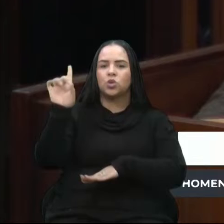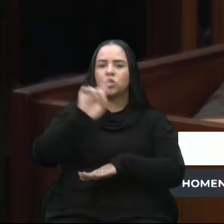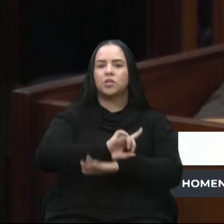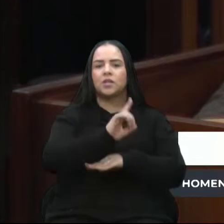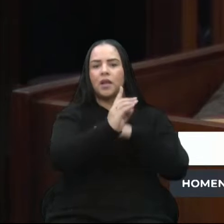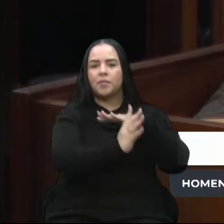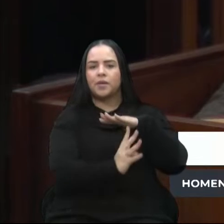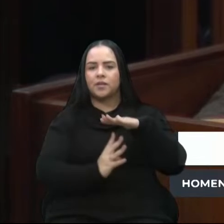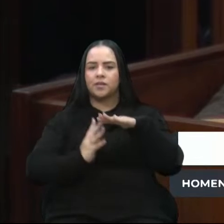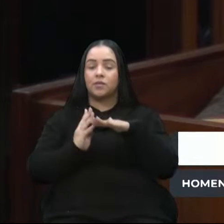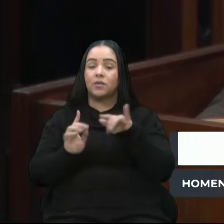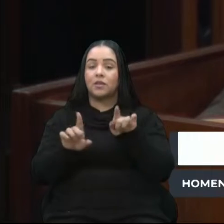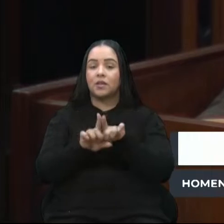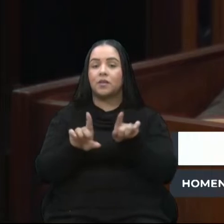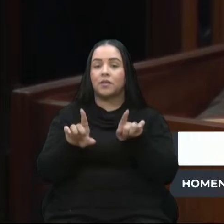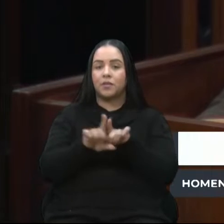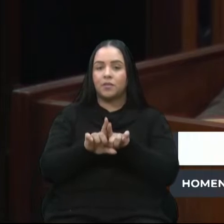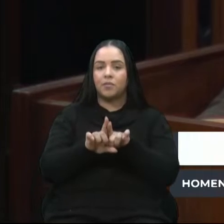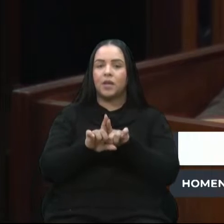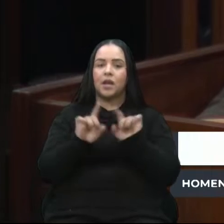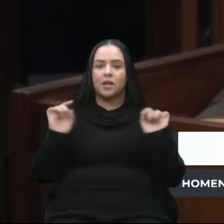Imigração e da Colonização.